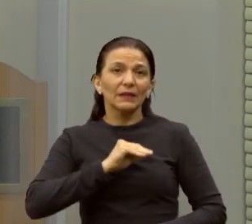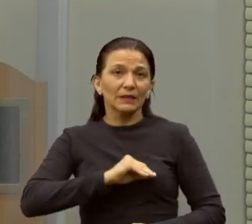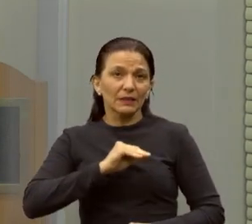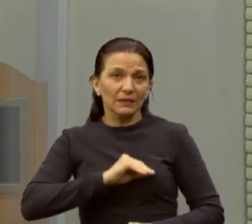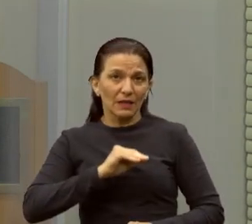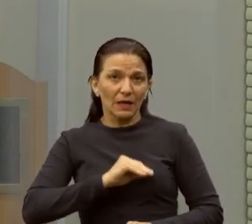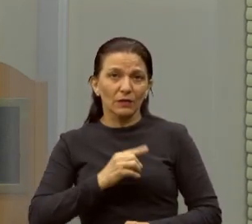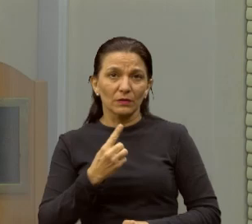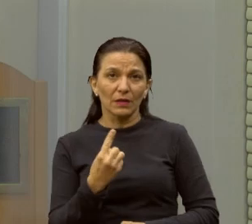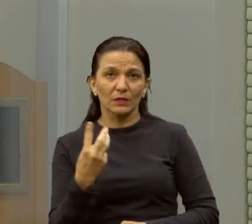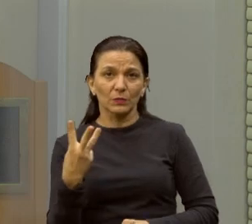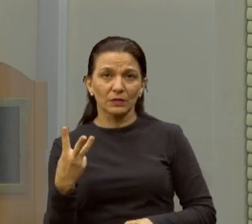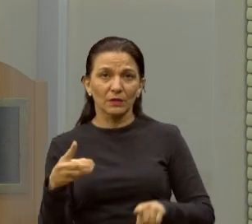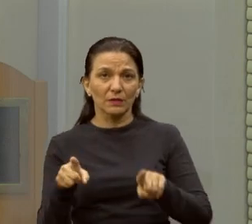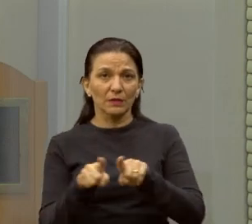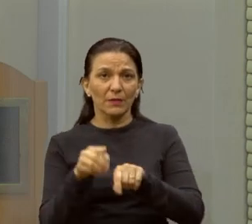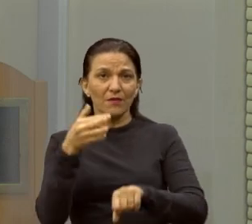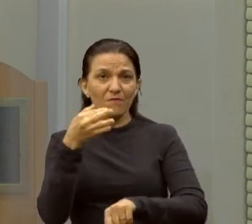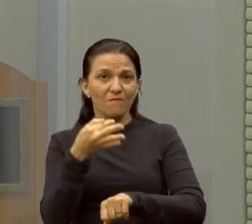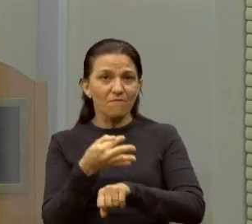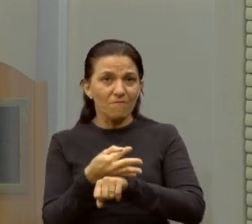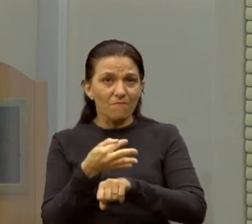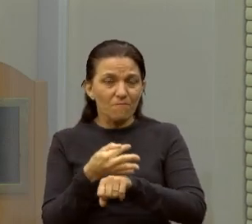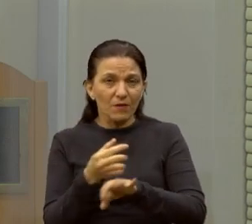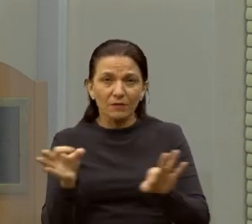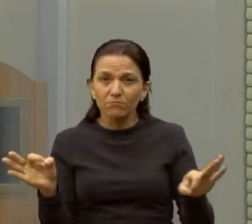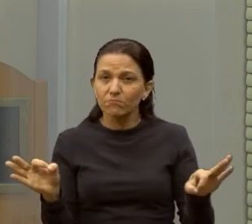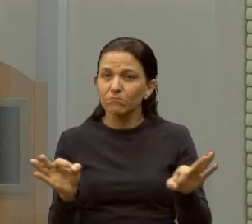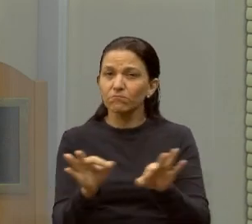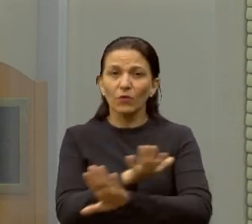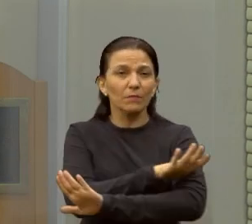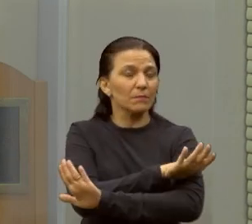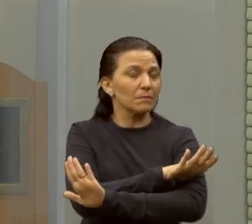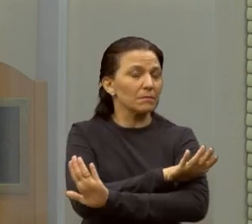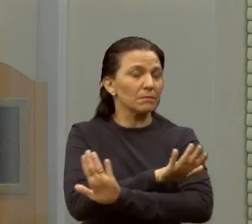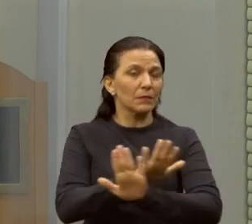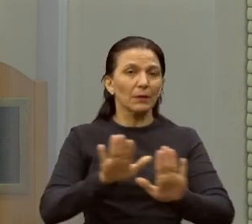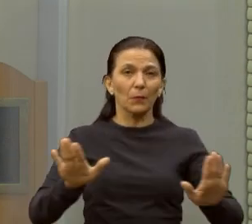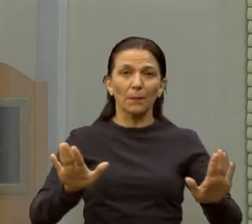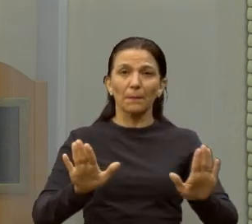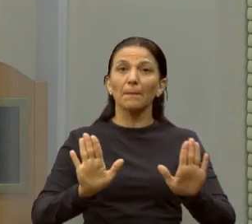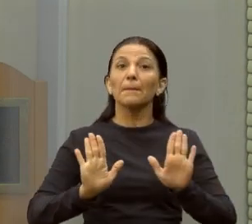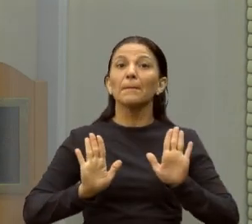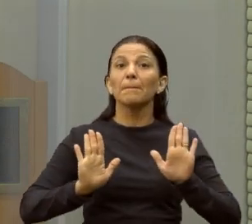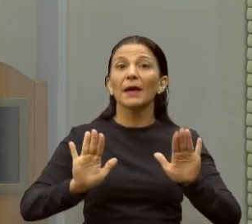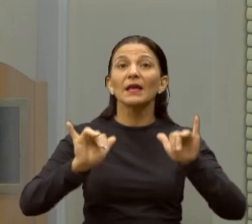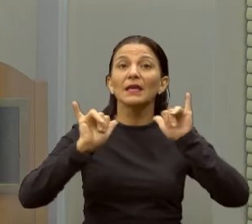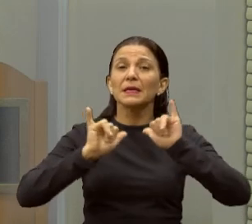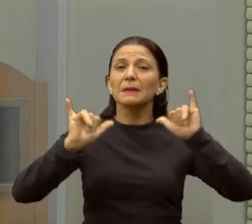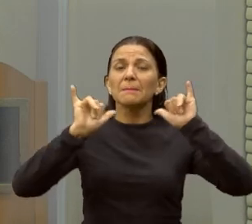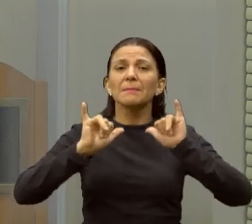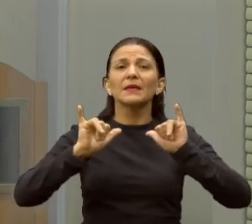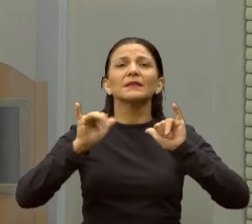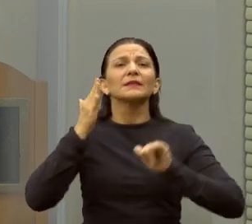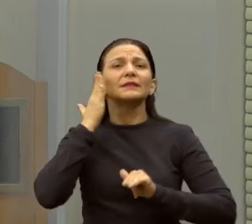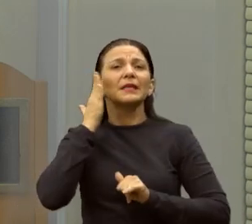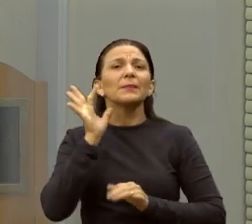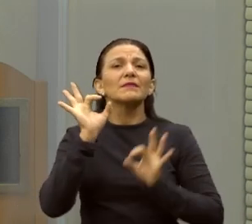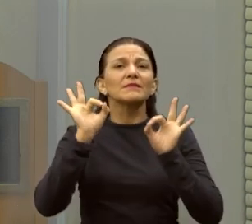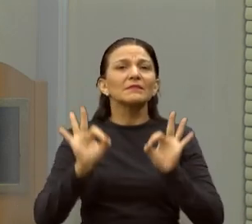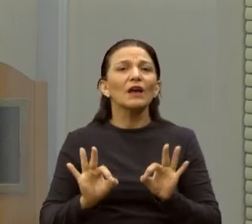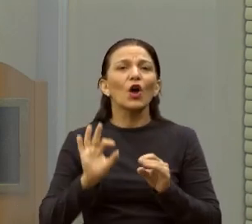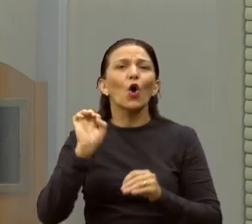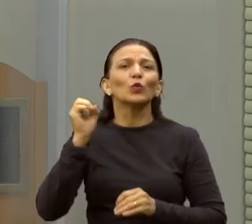e das férias finda nessa casa finite mas a imprensa quis saber a verdade e eu a